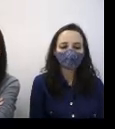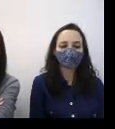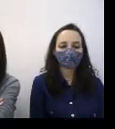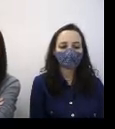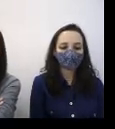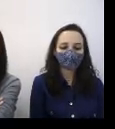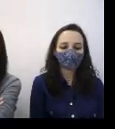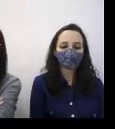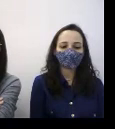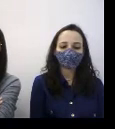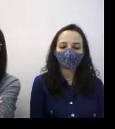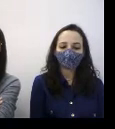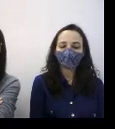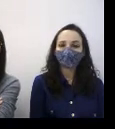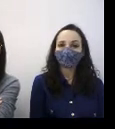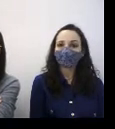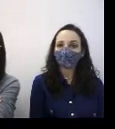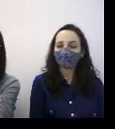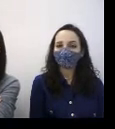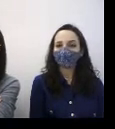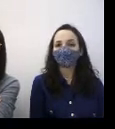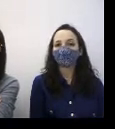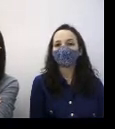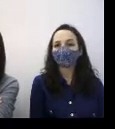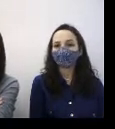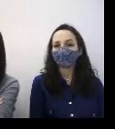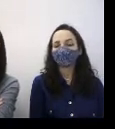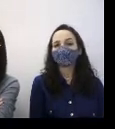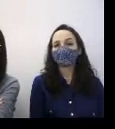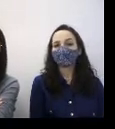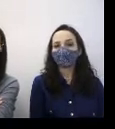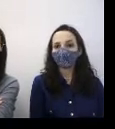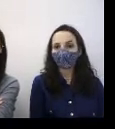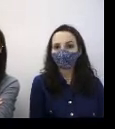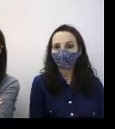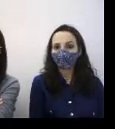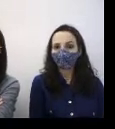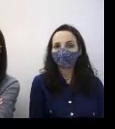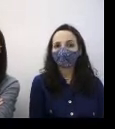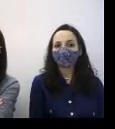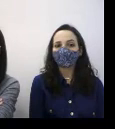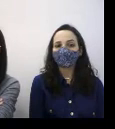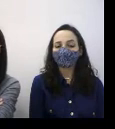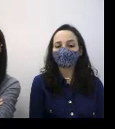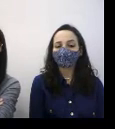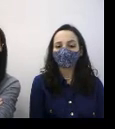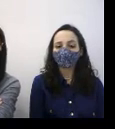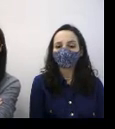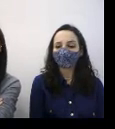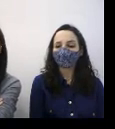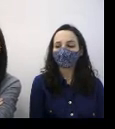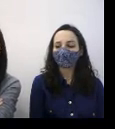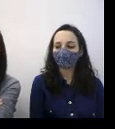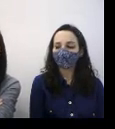depressão maior, há um humor deprimido, persistente, uma incapacidade, né, de